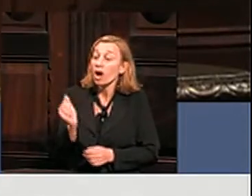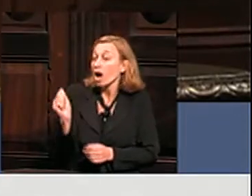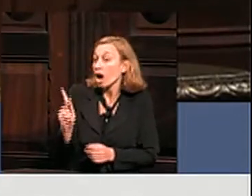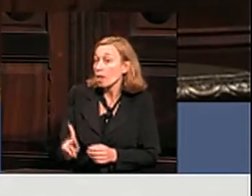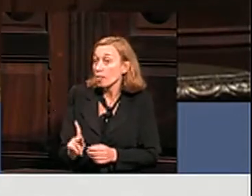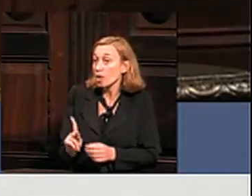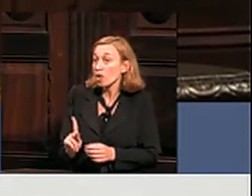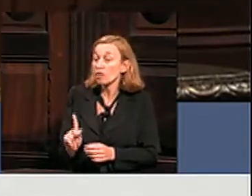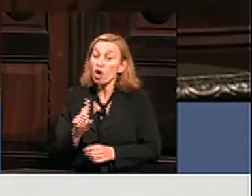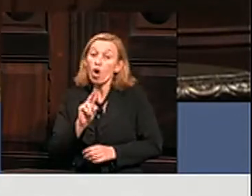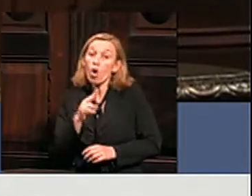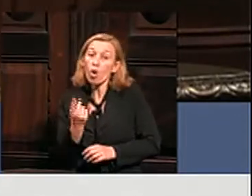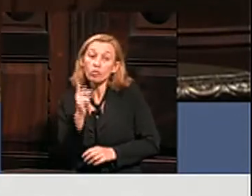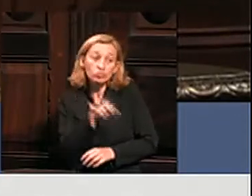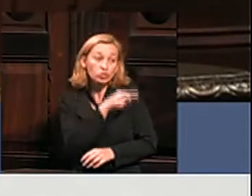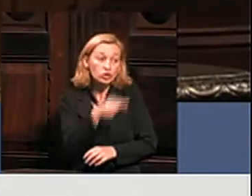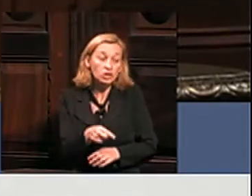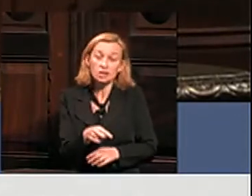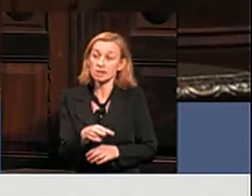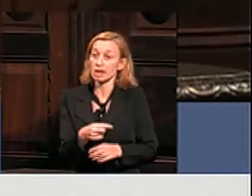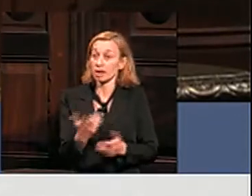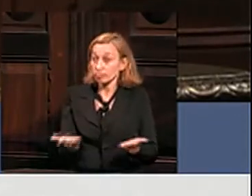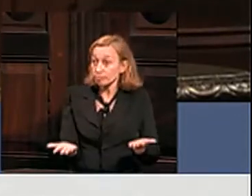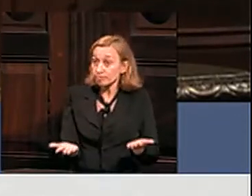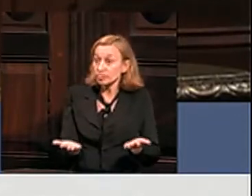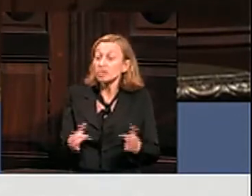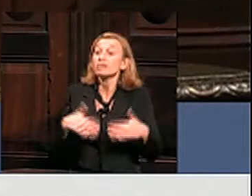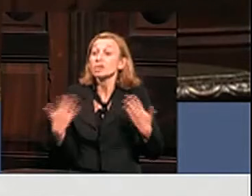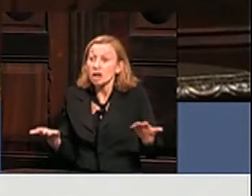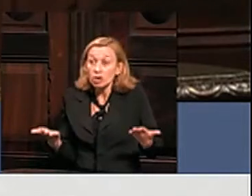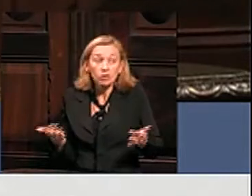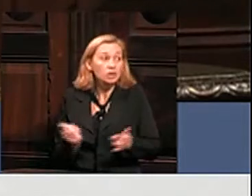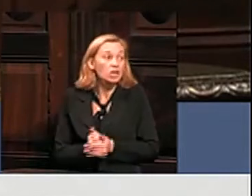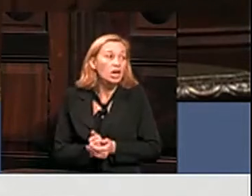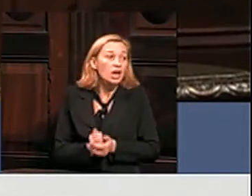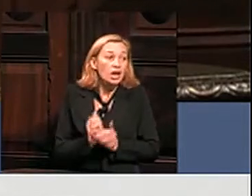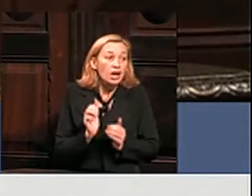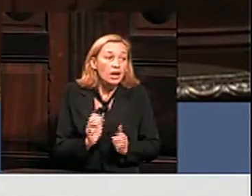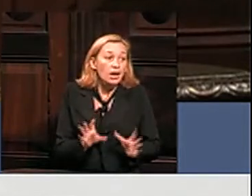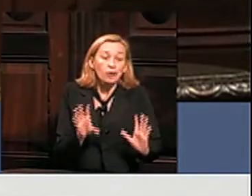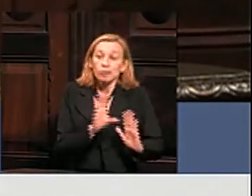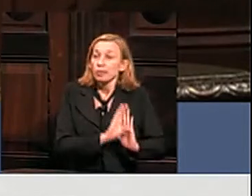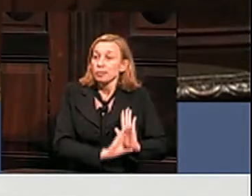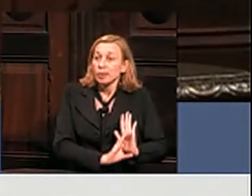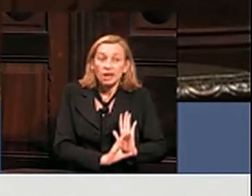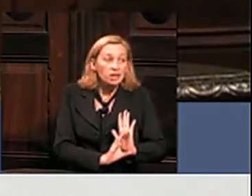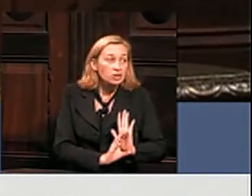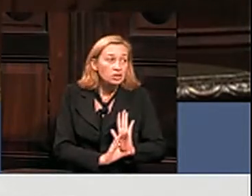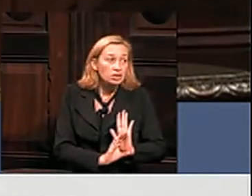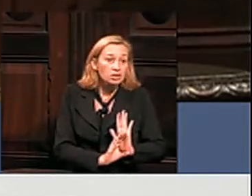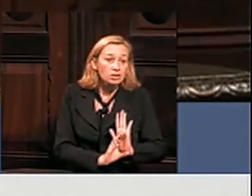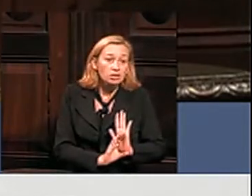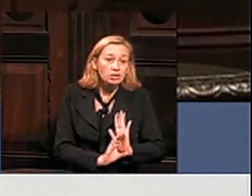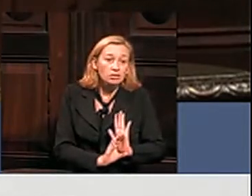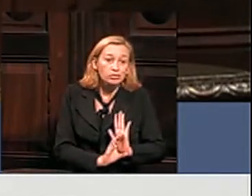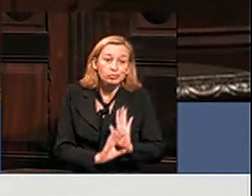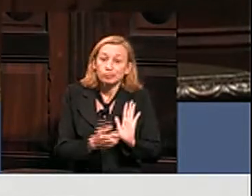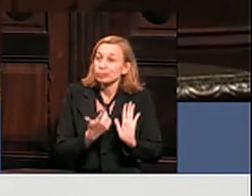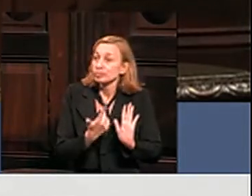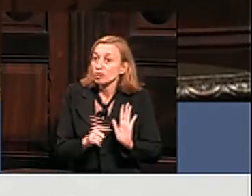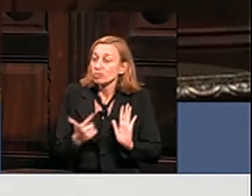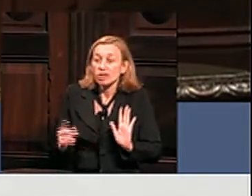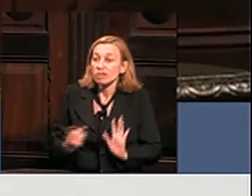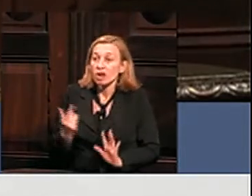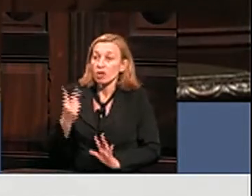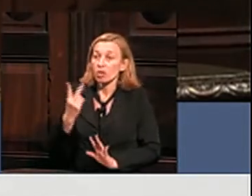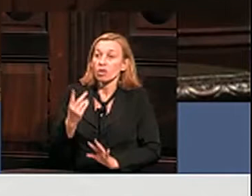ou rejeita as contas. Então, é uma emenda inócua. E